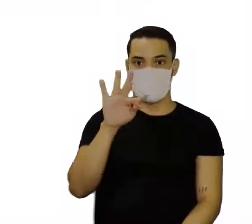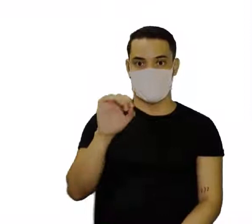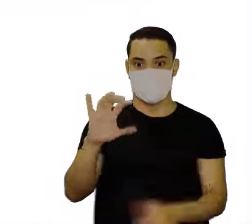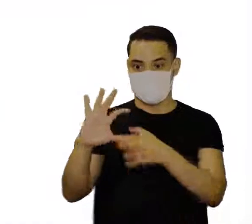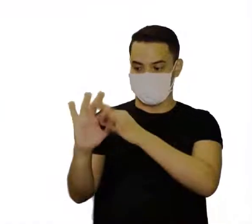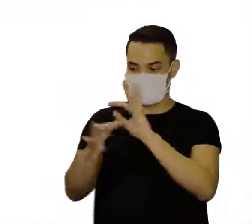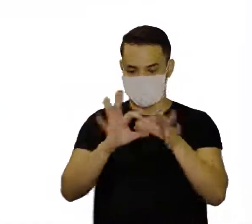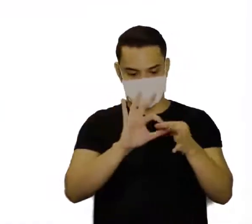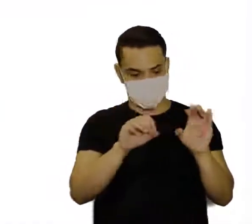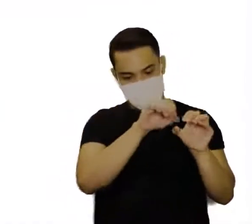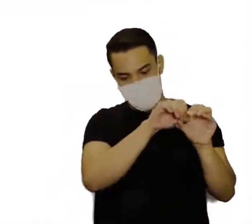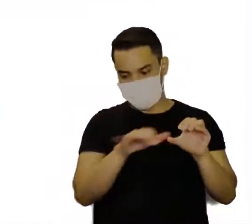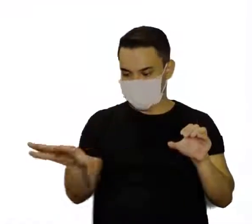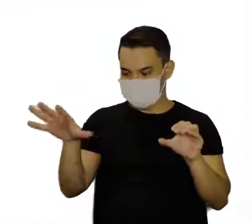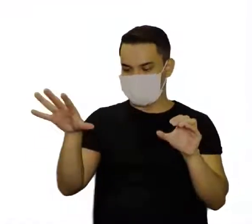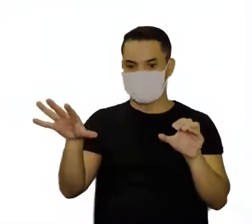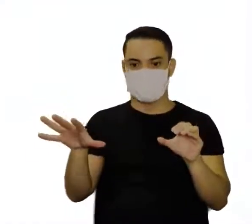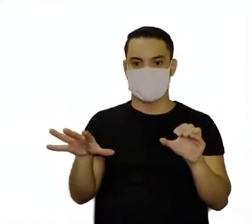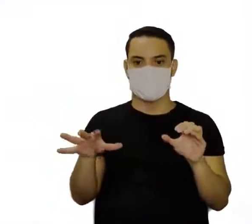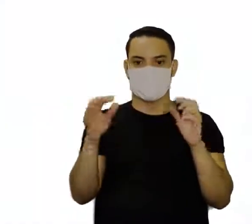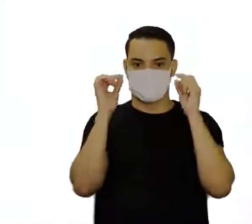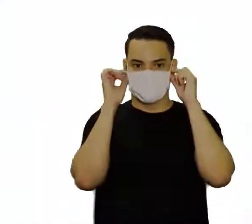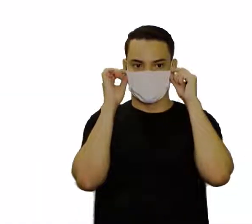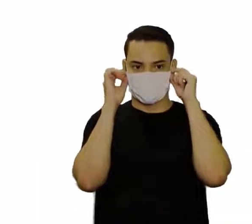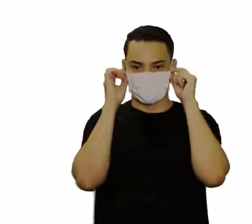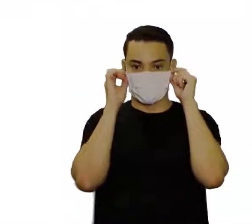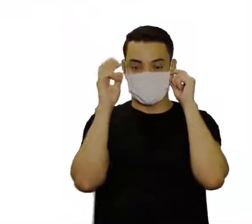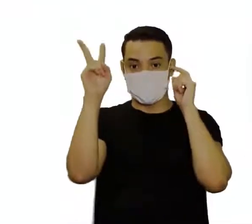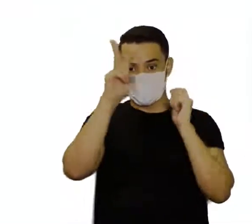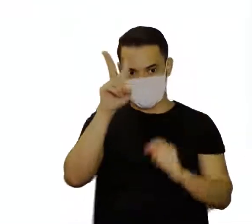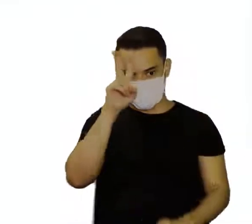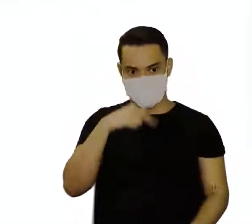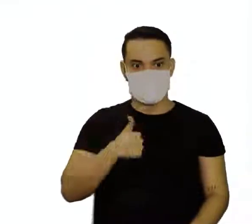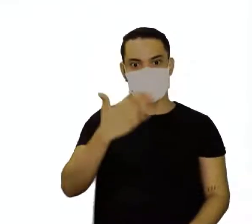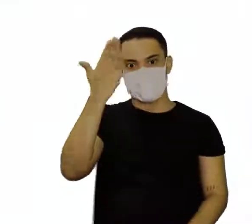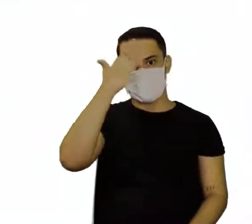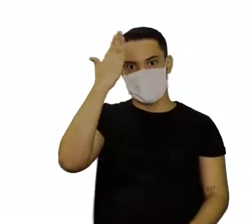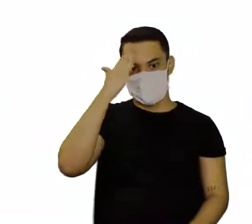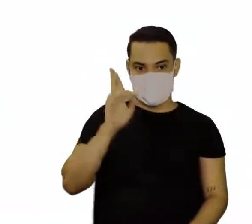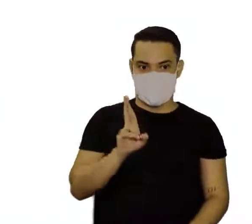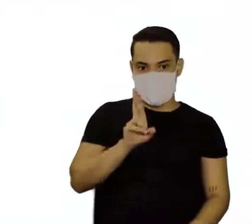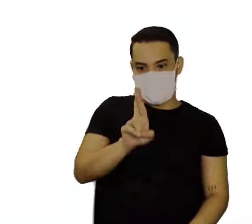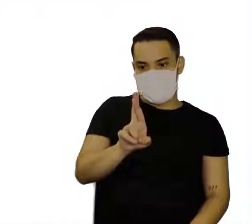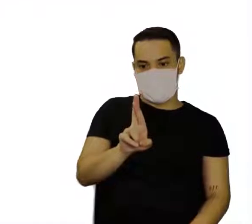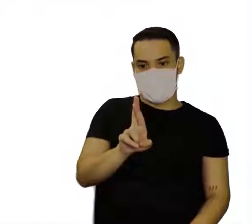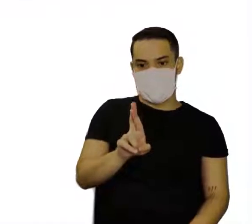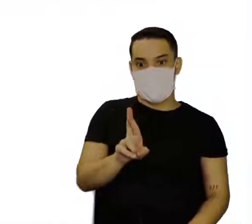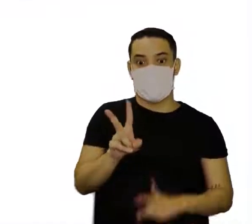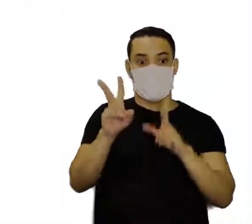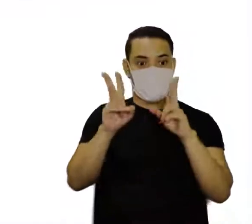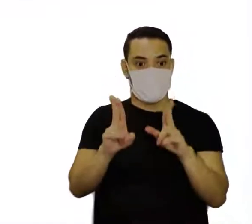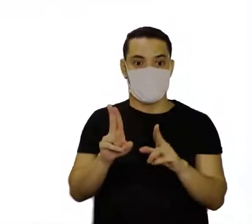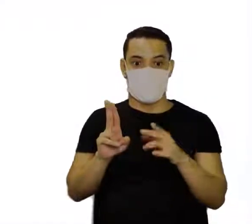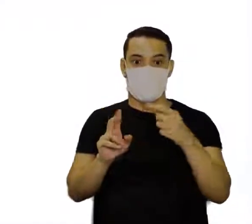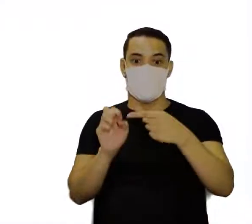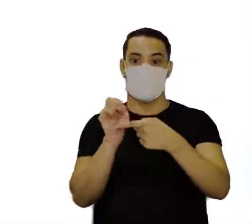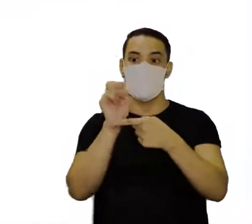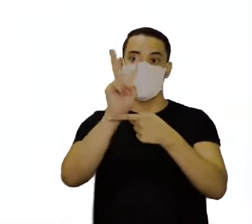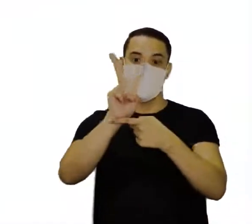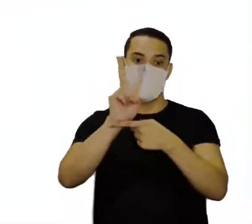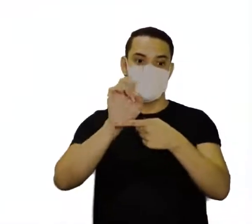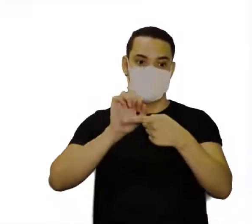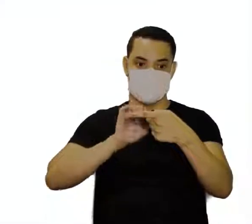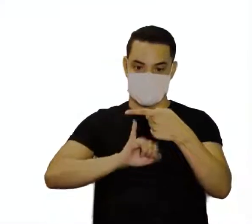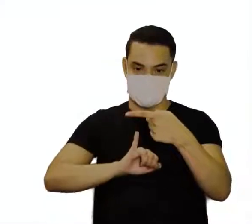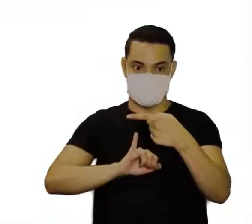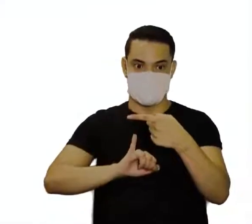olha aqui quem eu vou achar e quem eu vou dividir, V por R. Então, eu já tenho aí, ó, R é igual a V dividido para